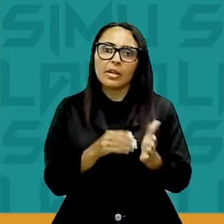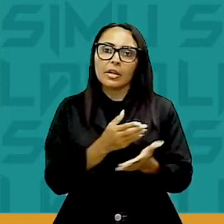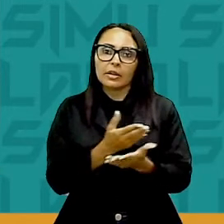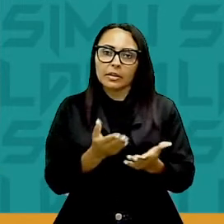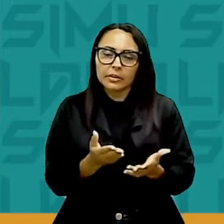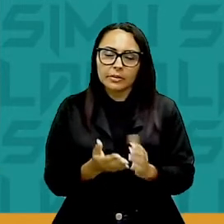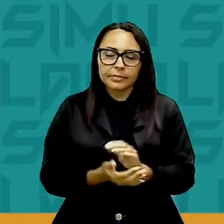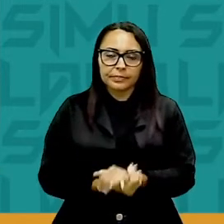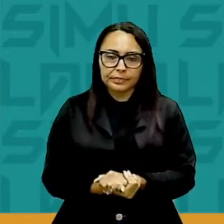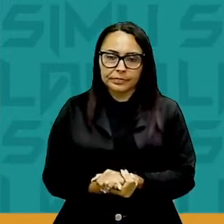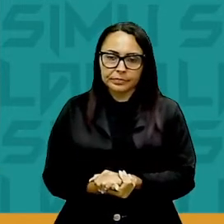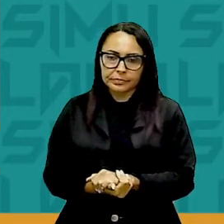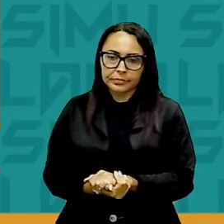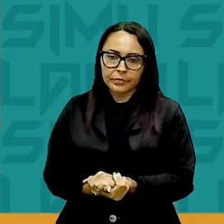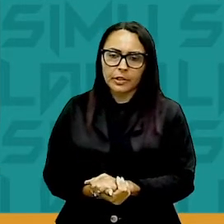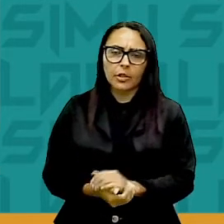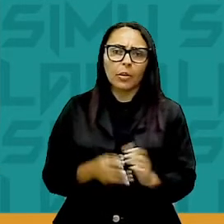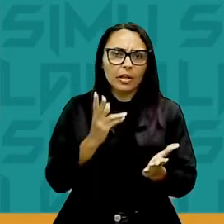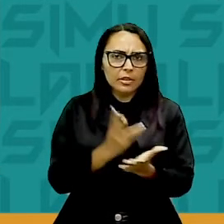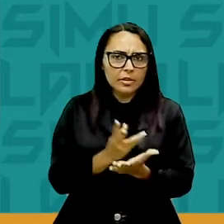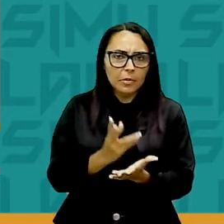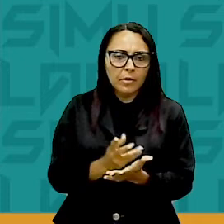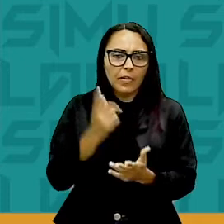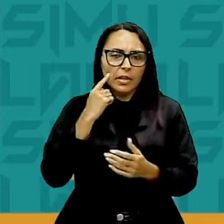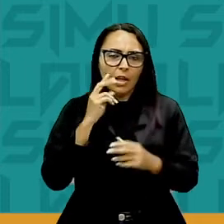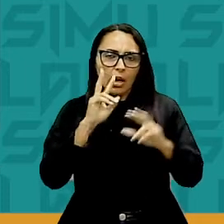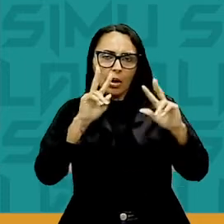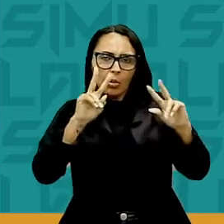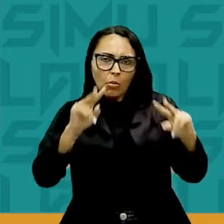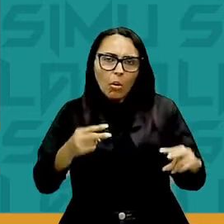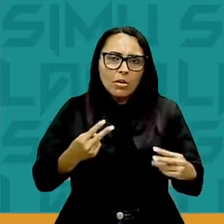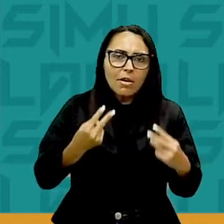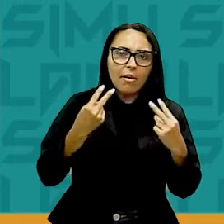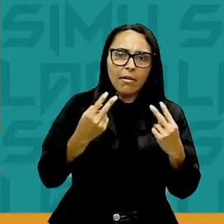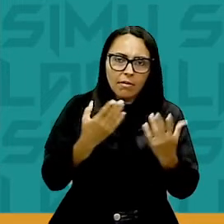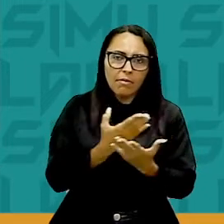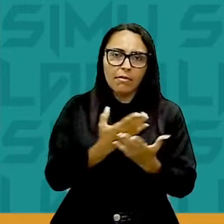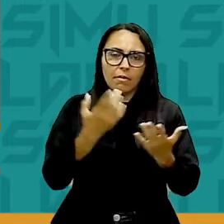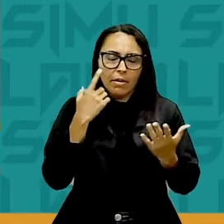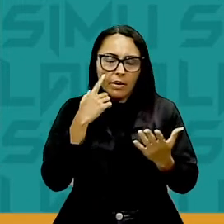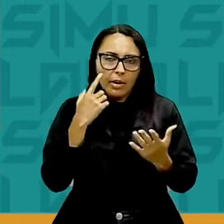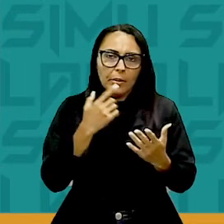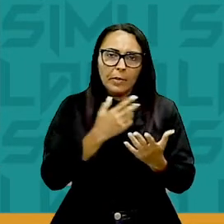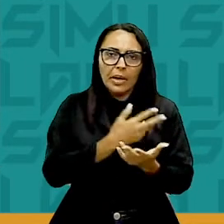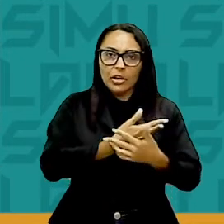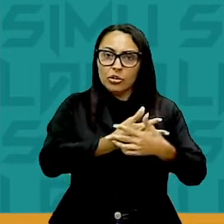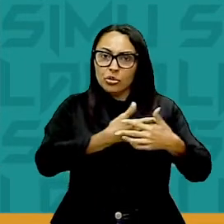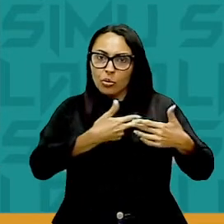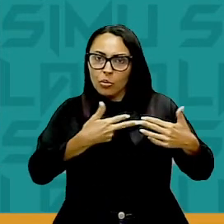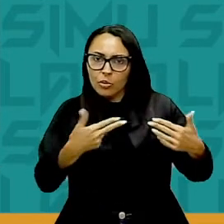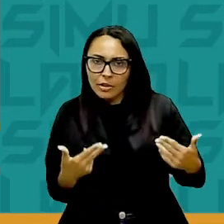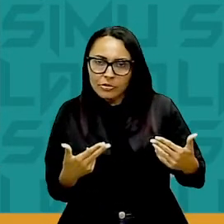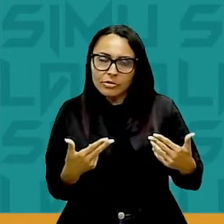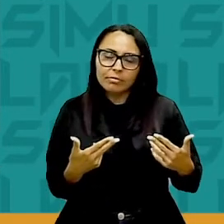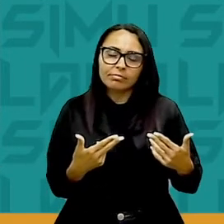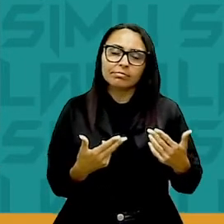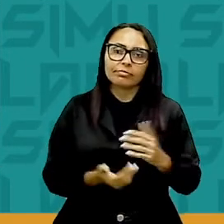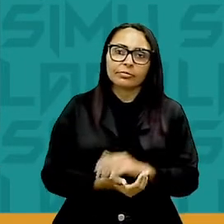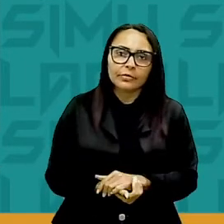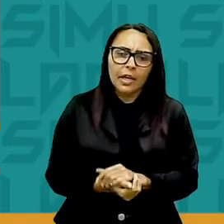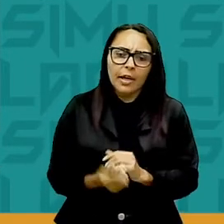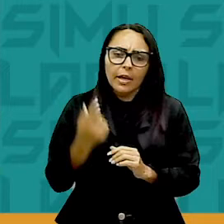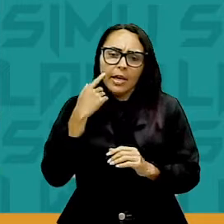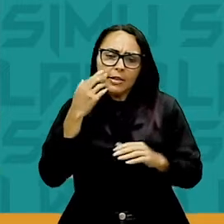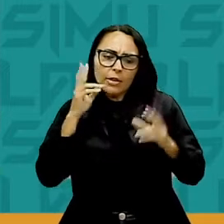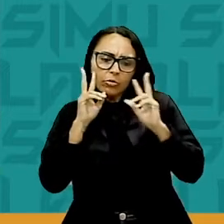questão. Então, a filosofia sempre vai dar um olhar para as coisas mais diversificadas. E dentro desse